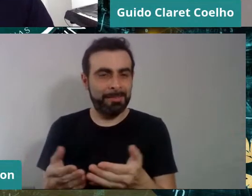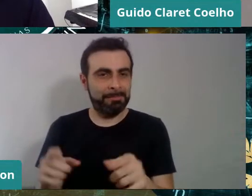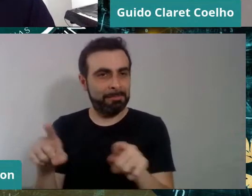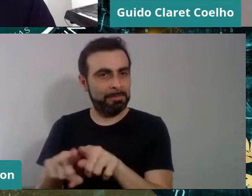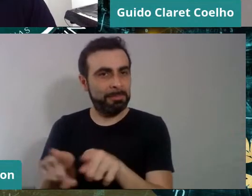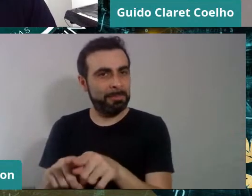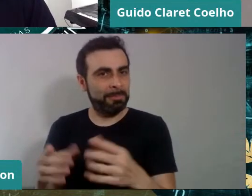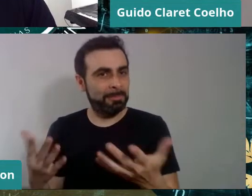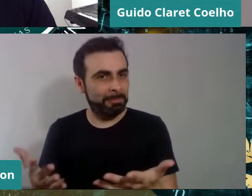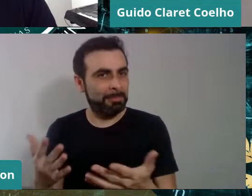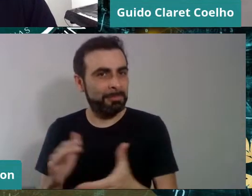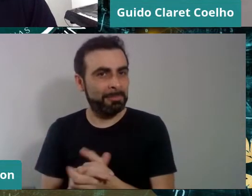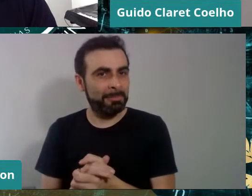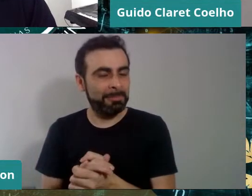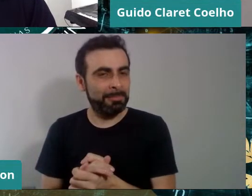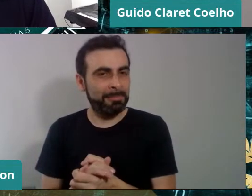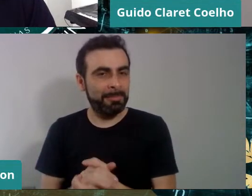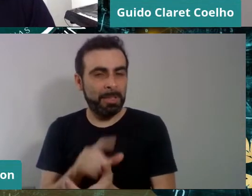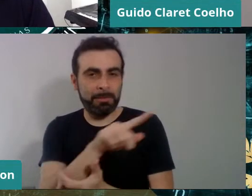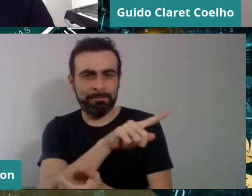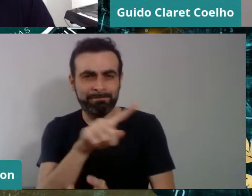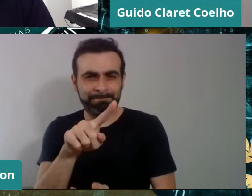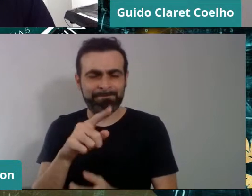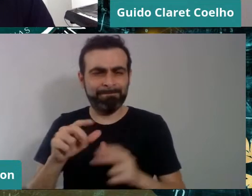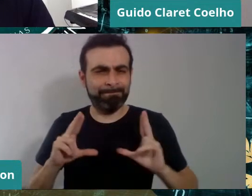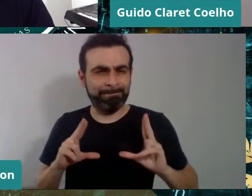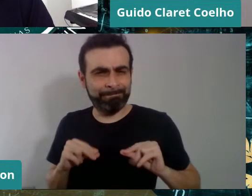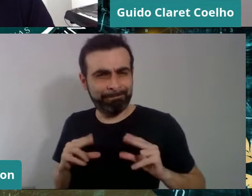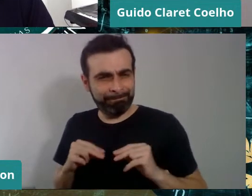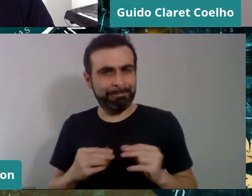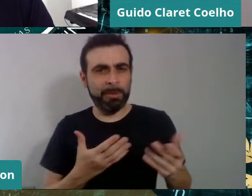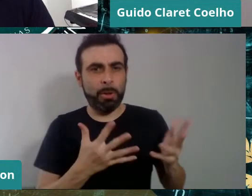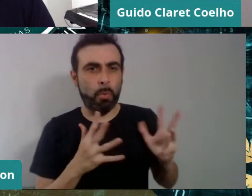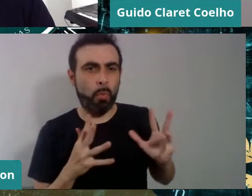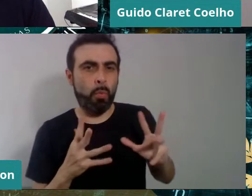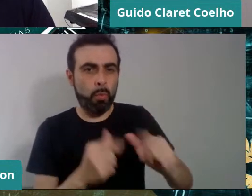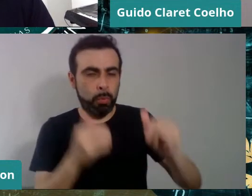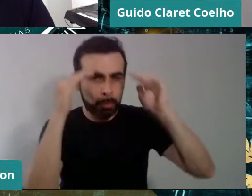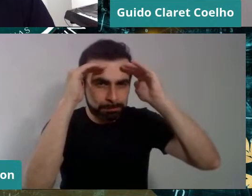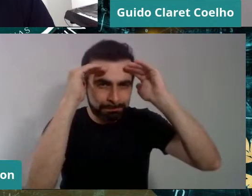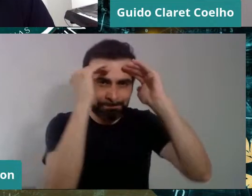porque você é merecedor de todo o respeito, de toda